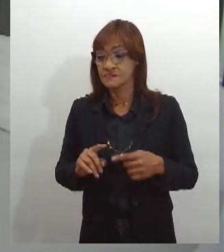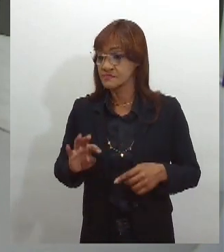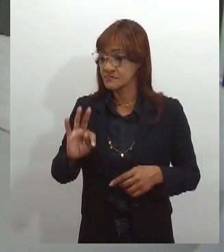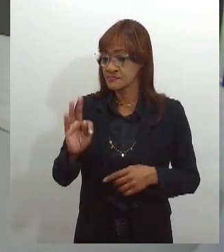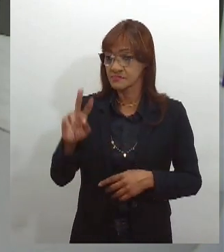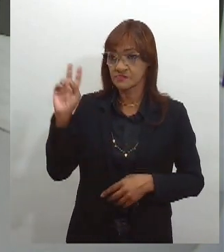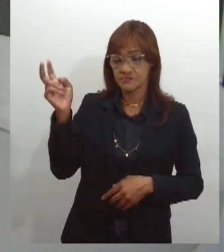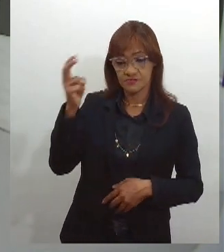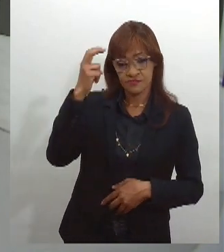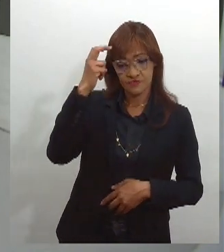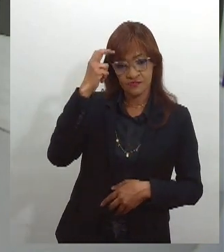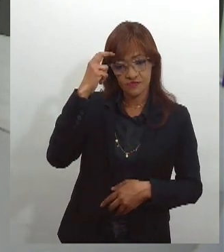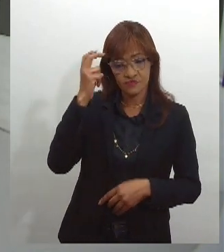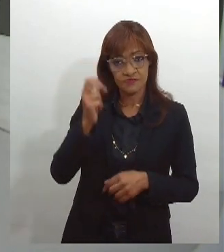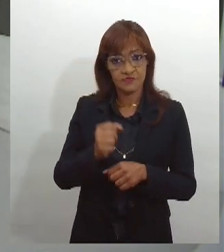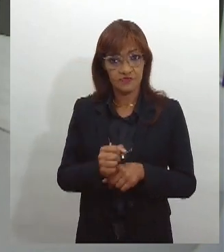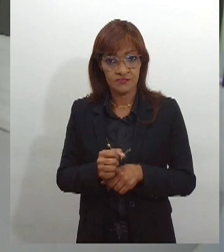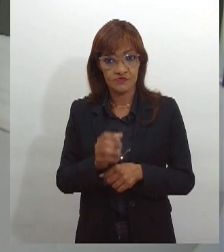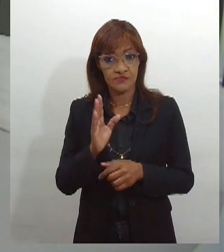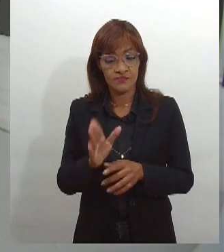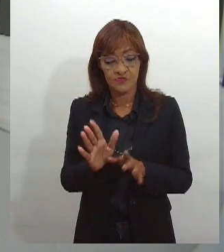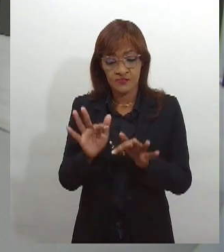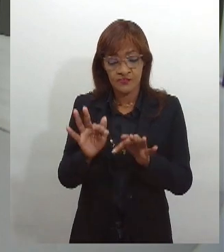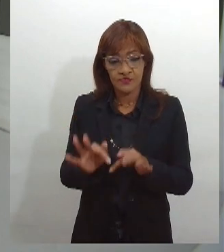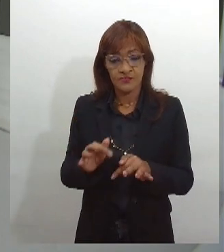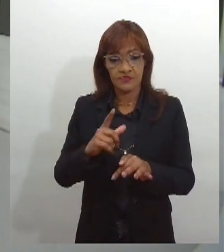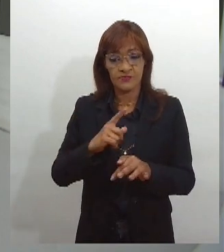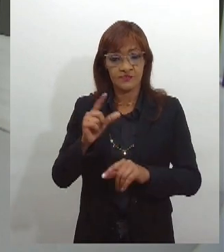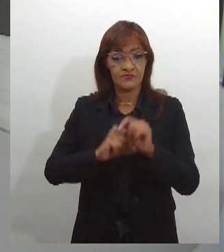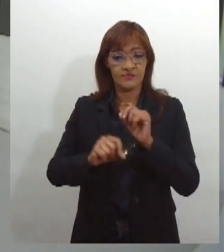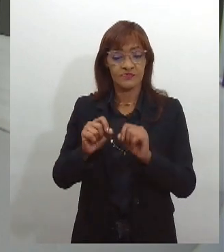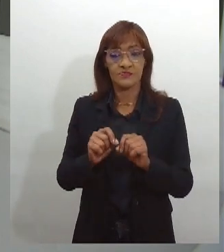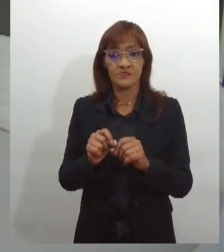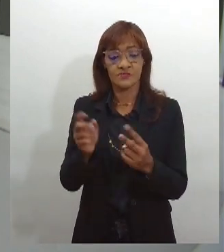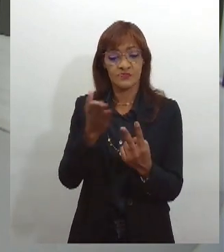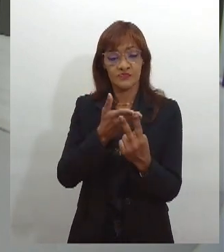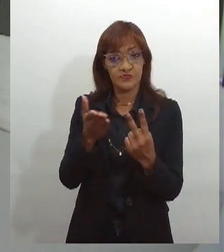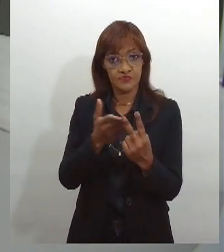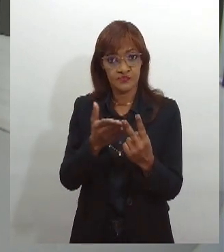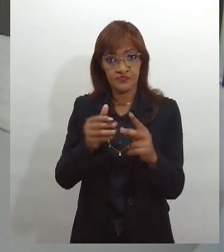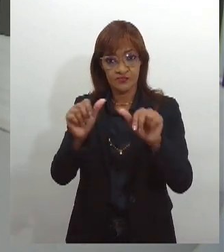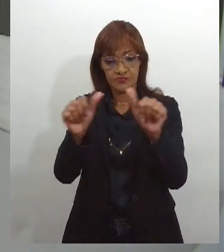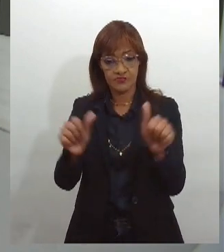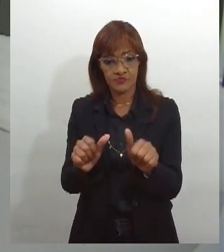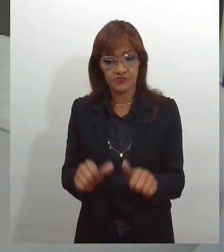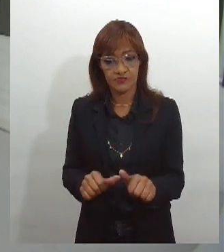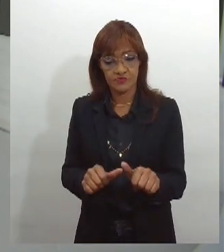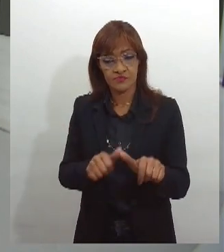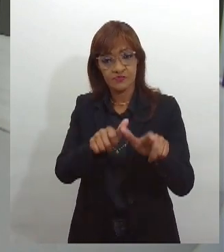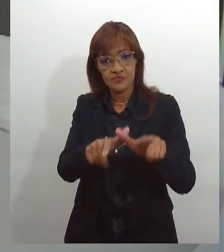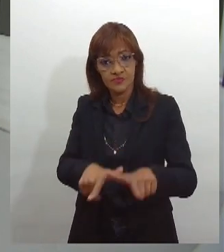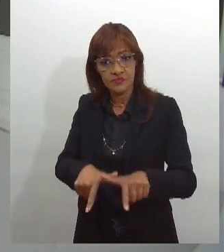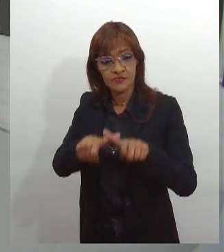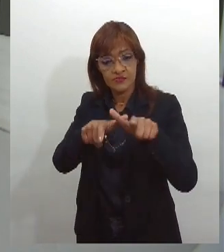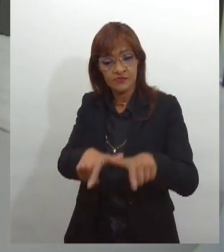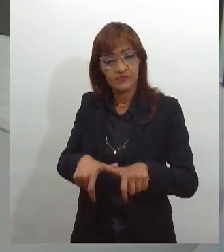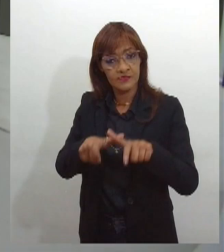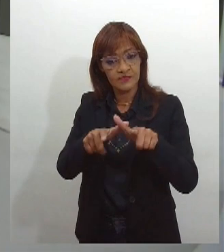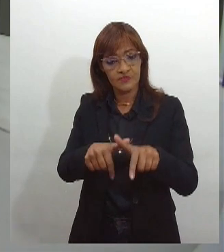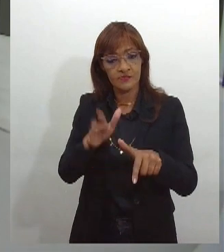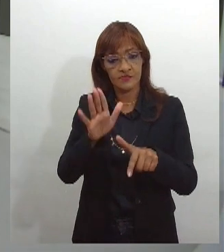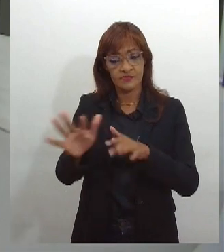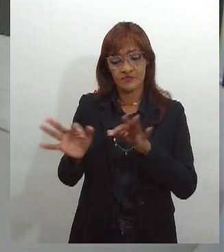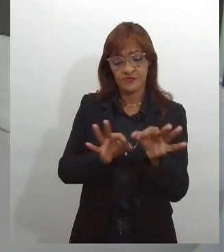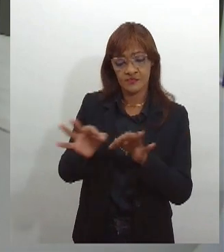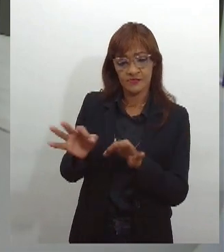fazer uma grande celebração em homenagem a Cosme Damião e a comida de terreiro com essas iguarias que estão sendo preparadas com muito cuidado e muito carinho.